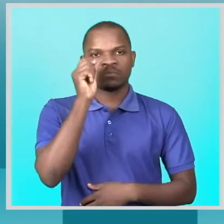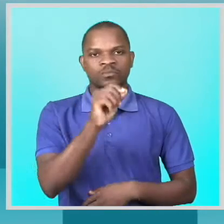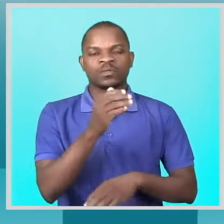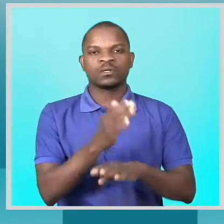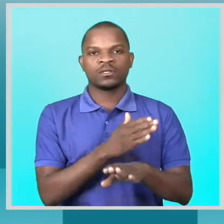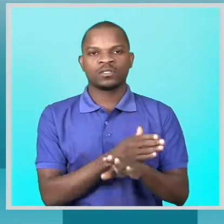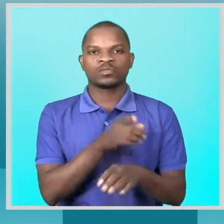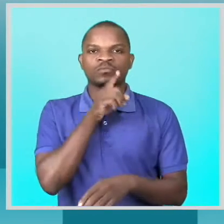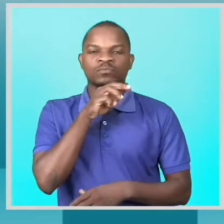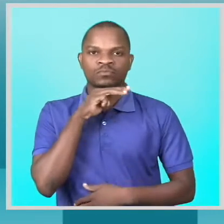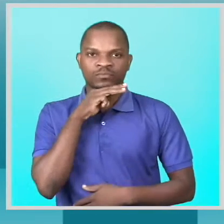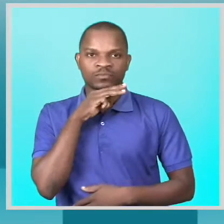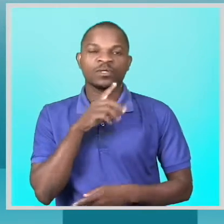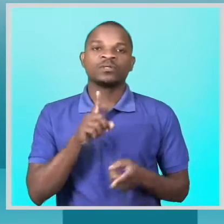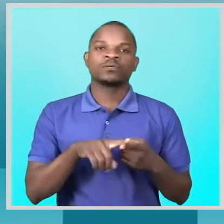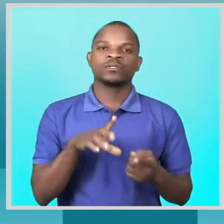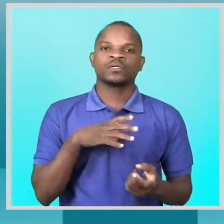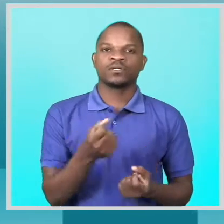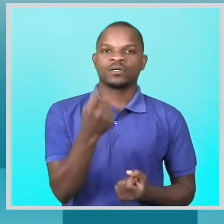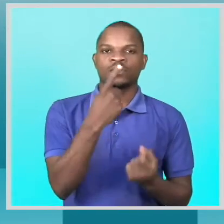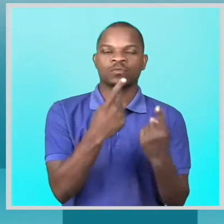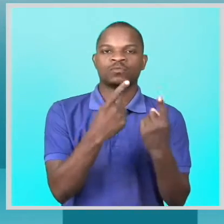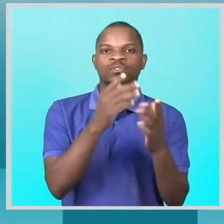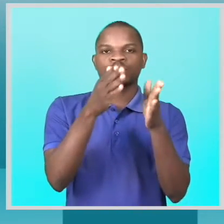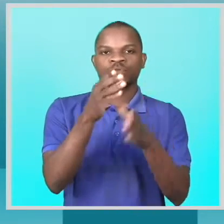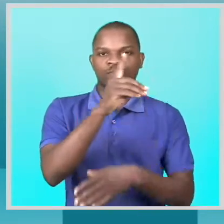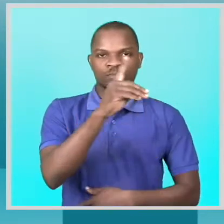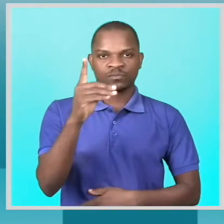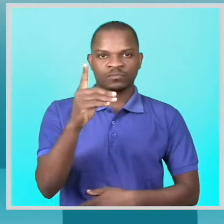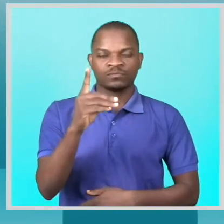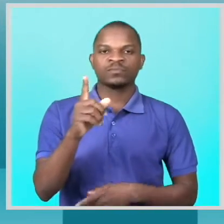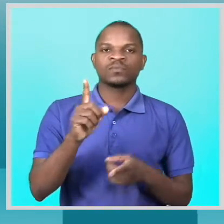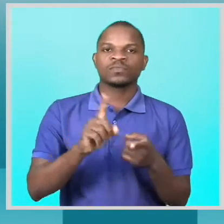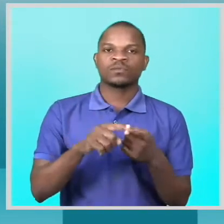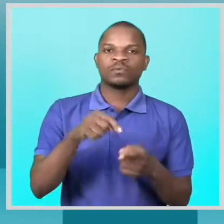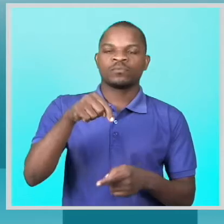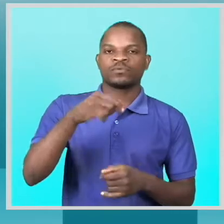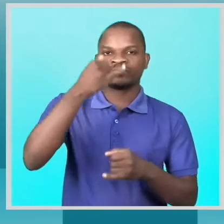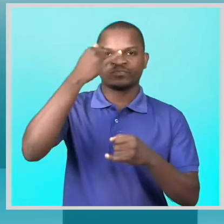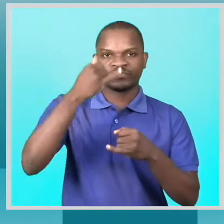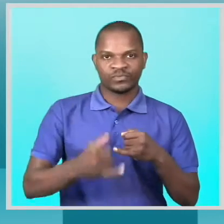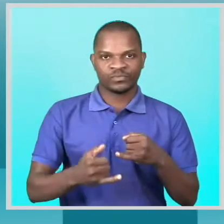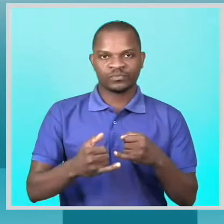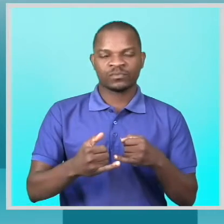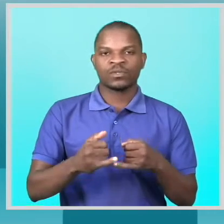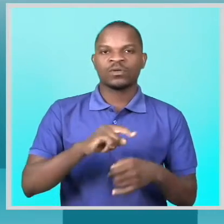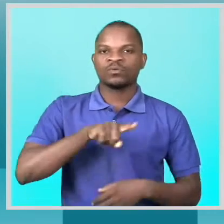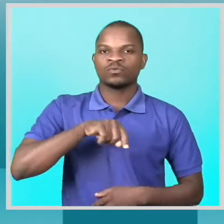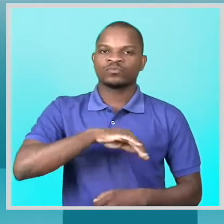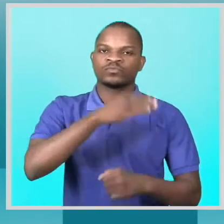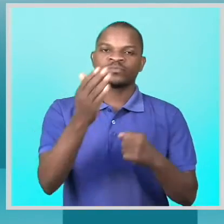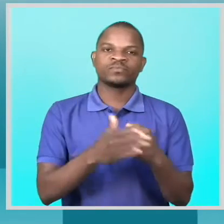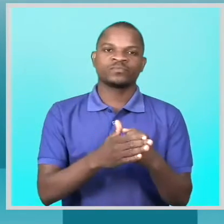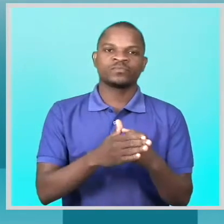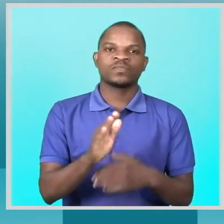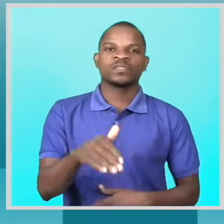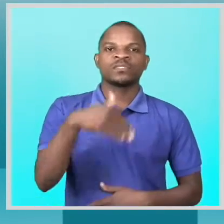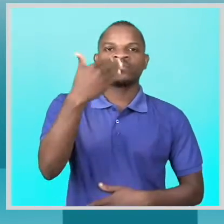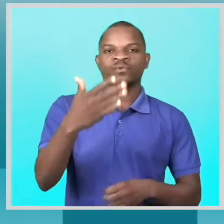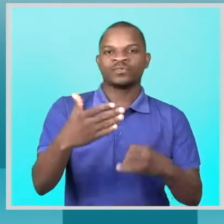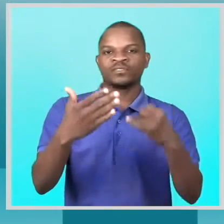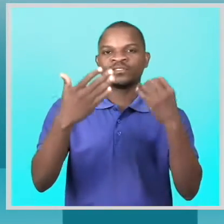foram abandonadas. Algumas delas são crianças com necessidades educativas especiais. Para hoje é tudo.